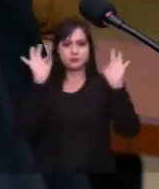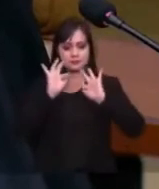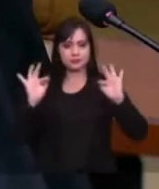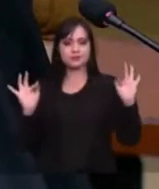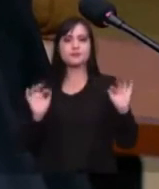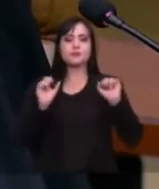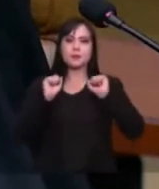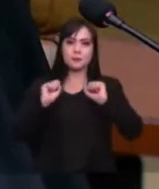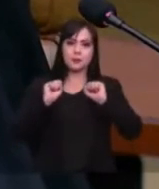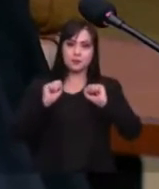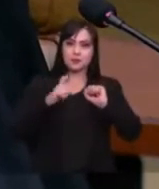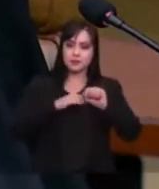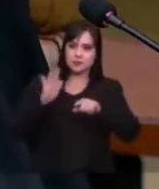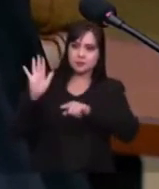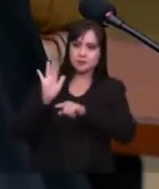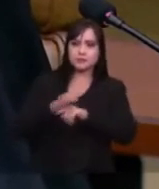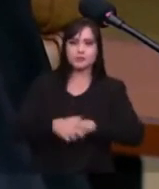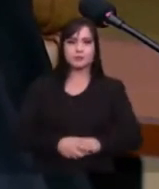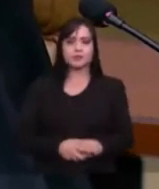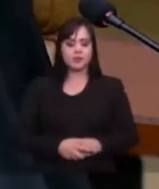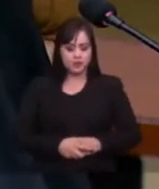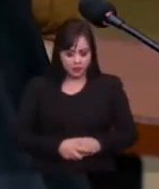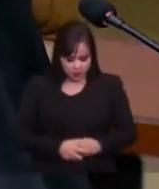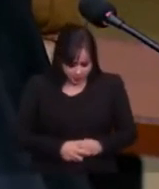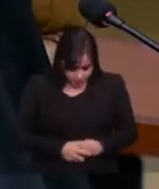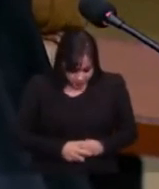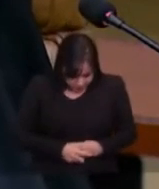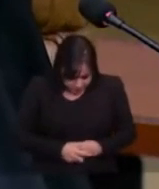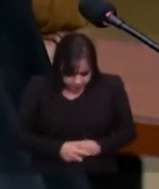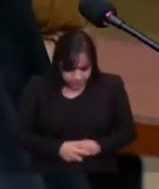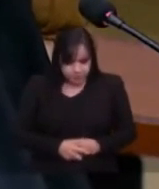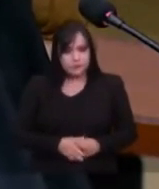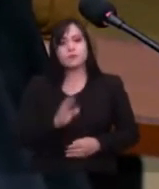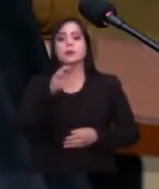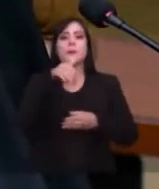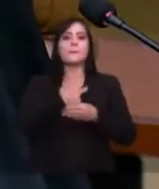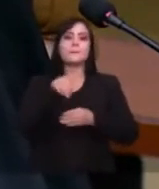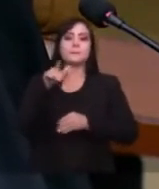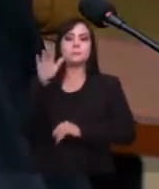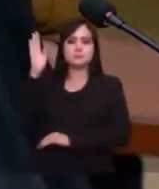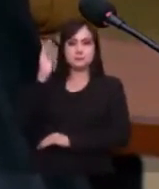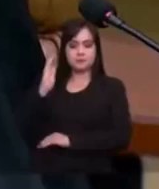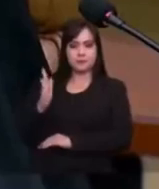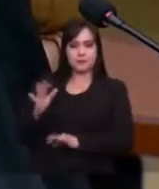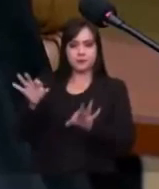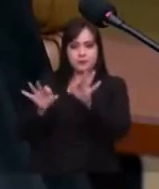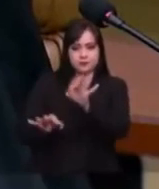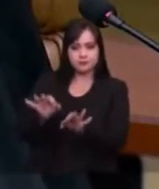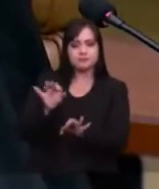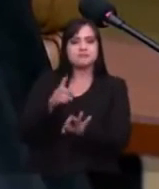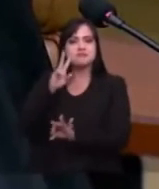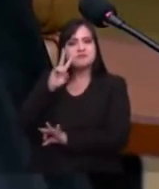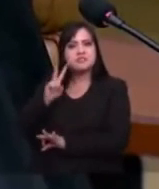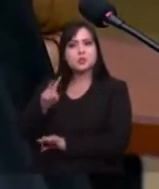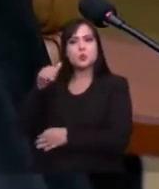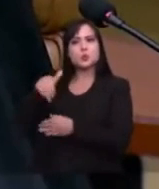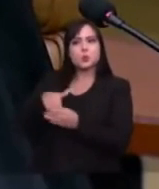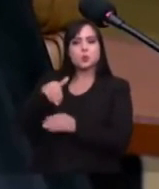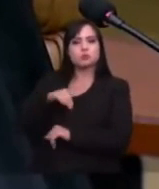felicidade de poder contribuir com a justiça eleitoral brasileira, e tenho visto nos últimos